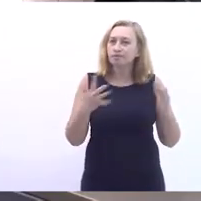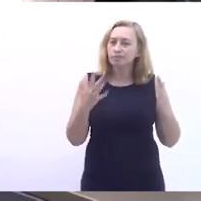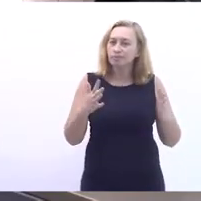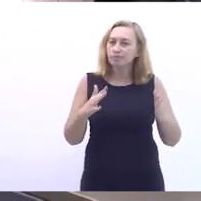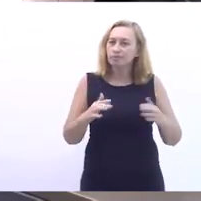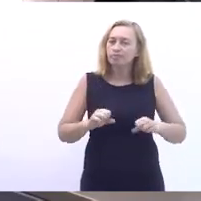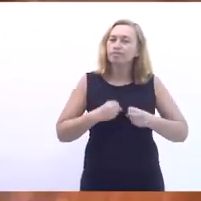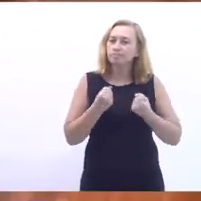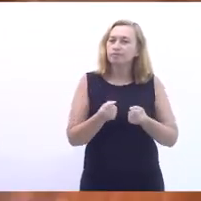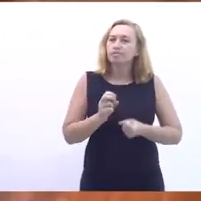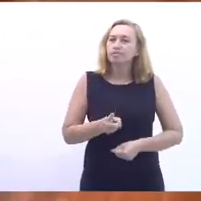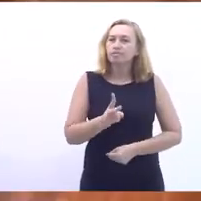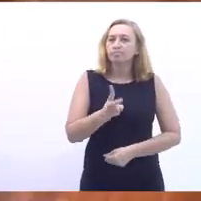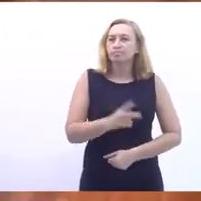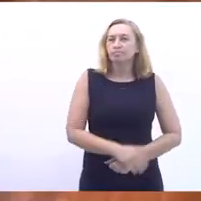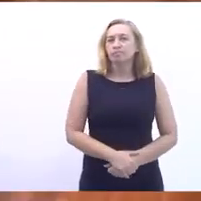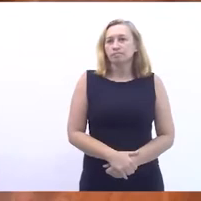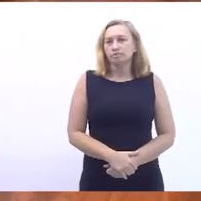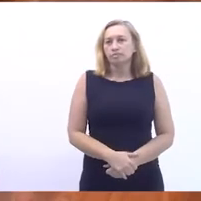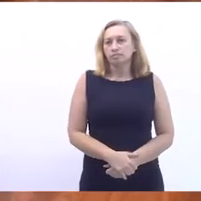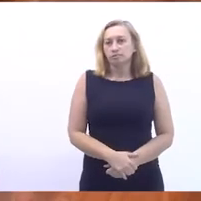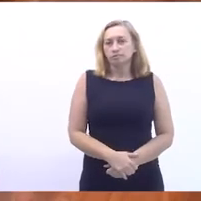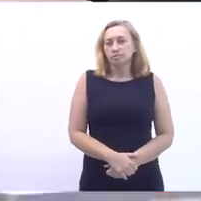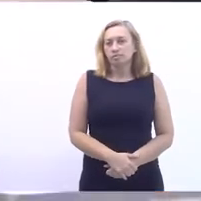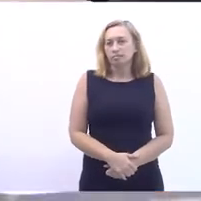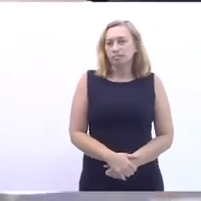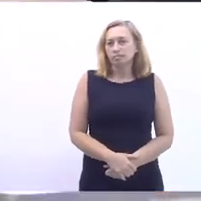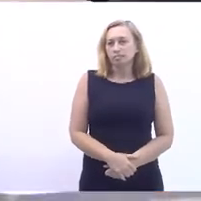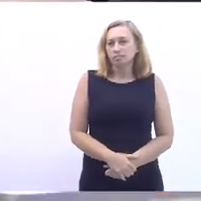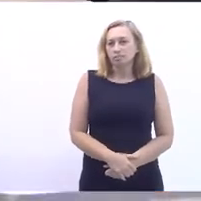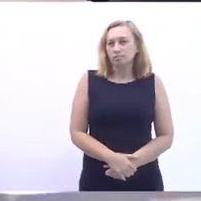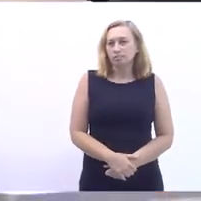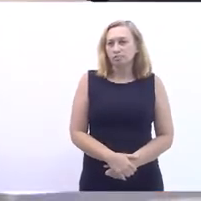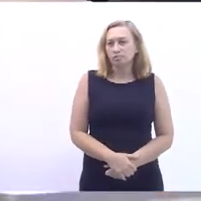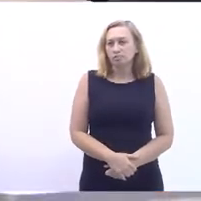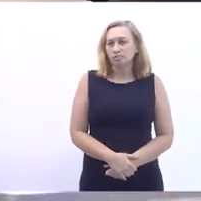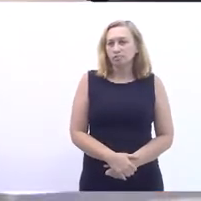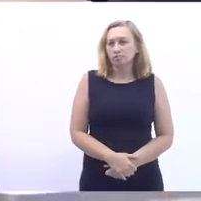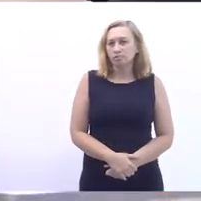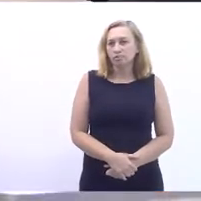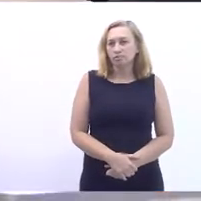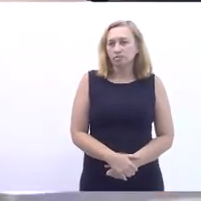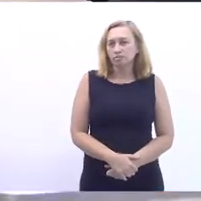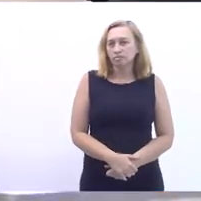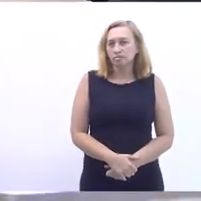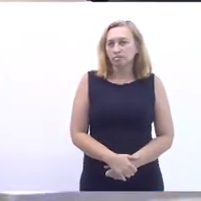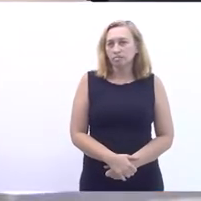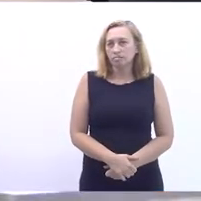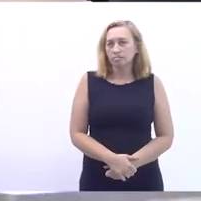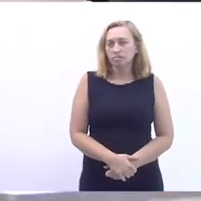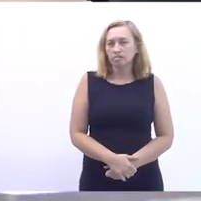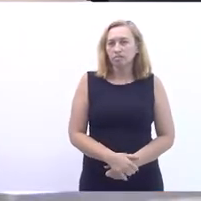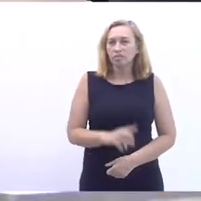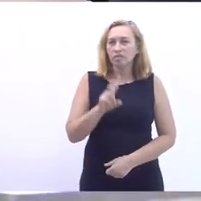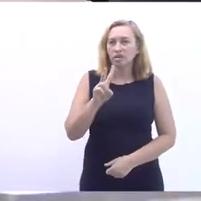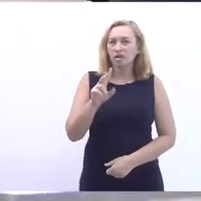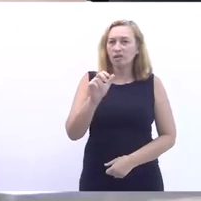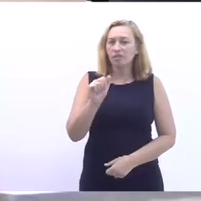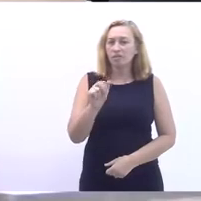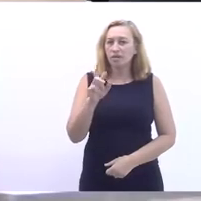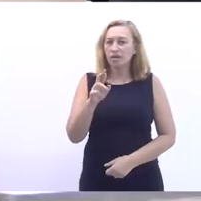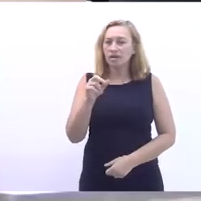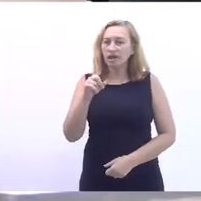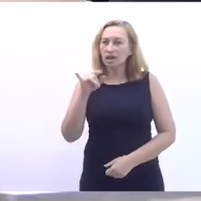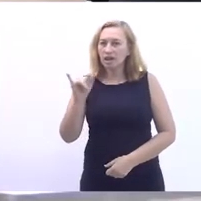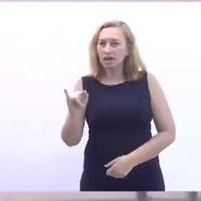esforço continuado bom dentro da linha de alternância Vamos ouvir então Vanderlei Rebello da